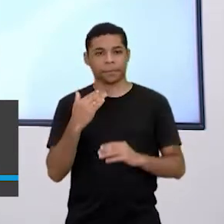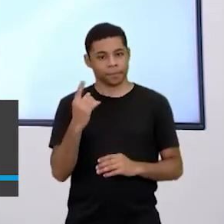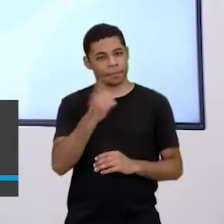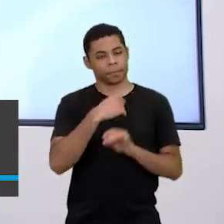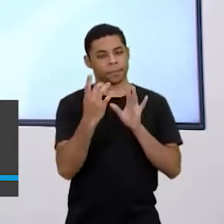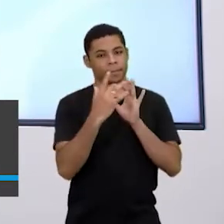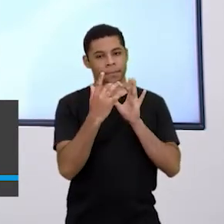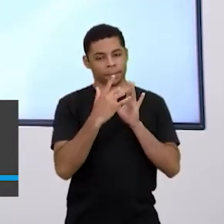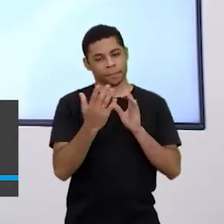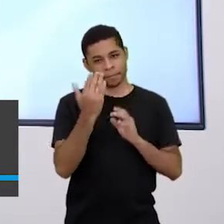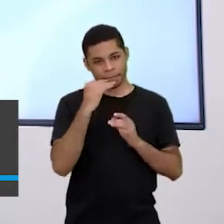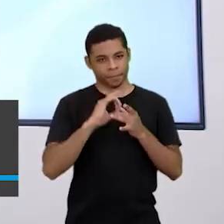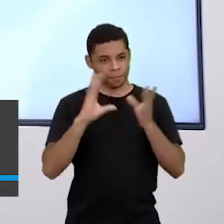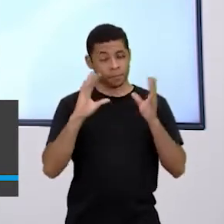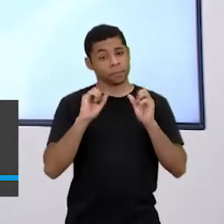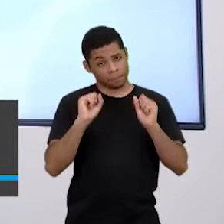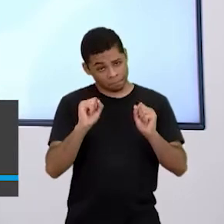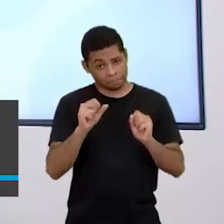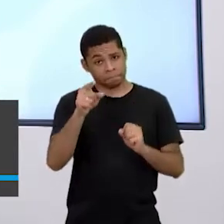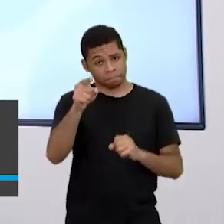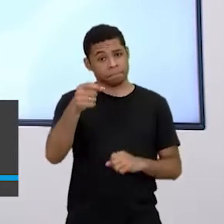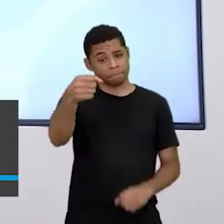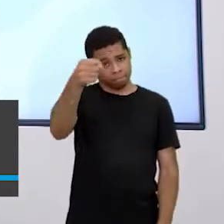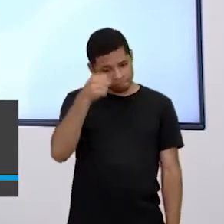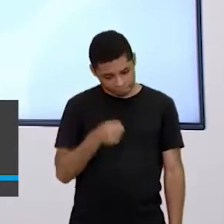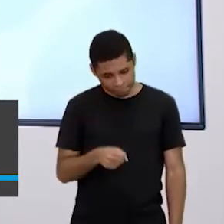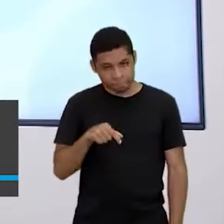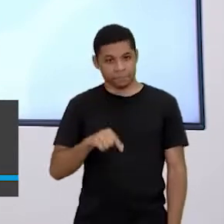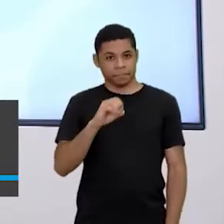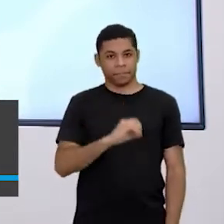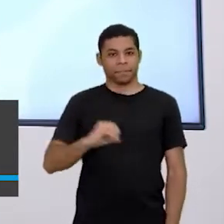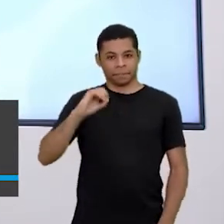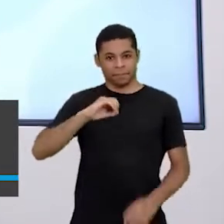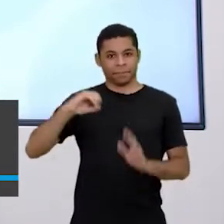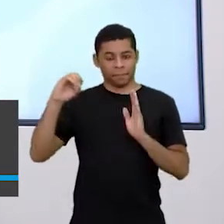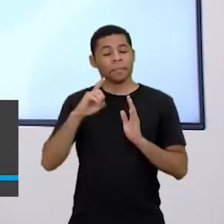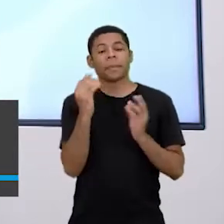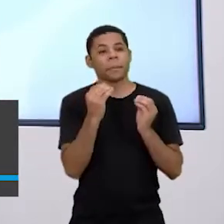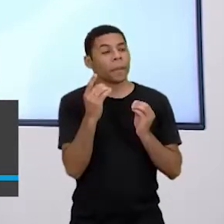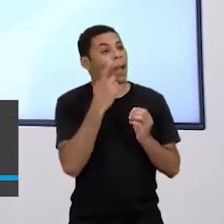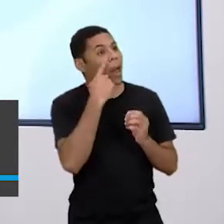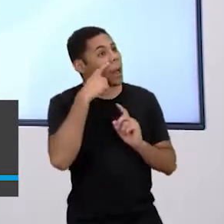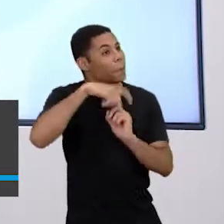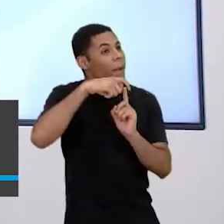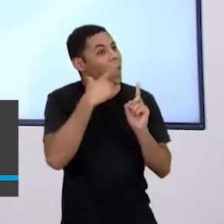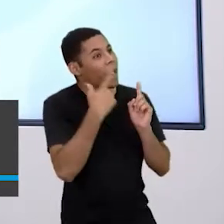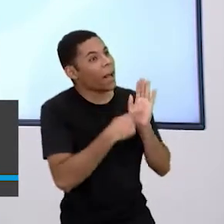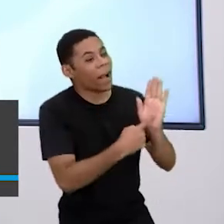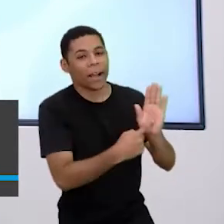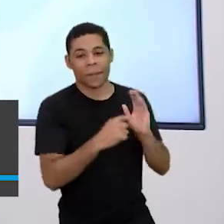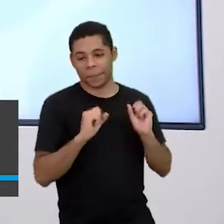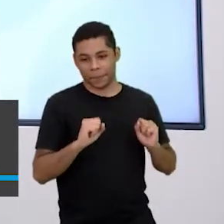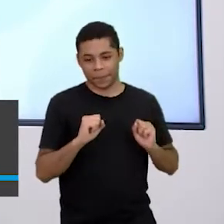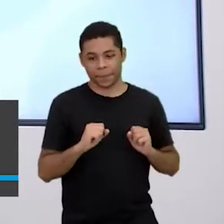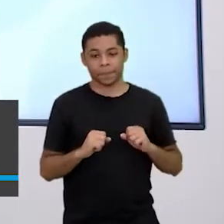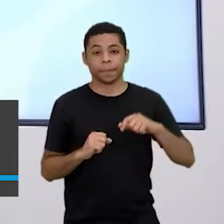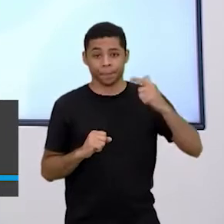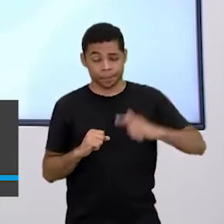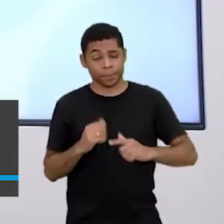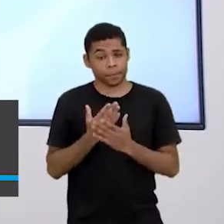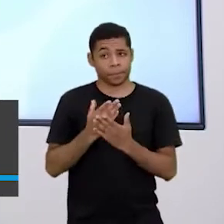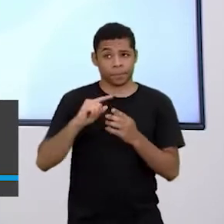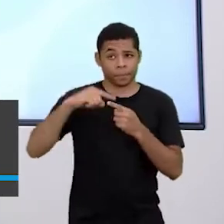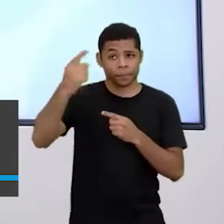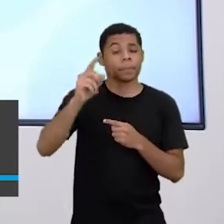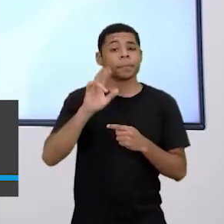em contato com a gente. Você pode até vir aqui no Centro de Mídias para mostrar essa personagem, né? E na próxima aula a gente já vai trabalhar a